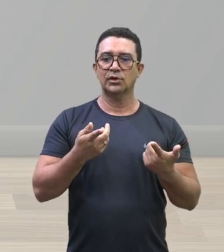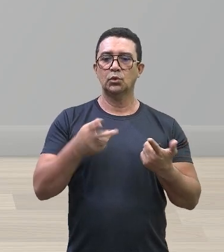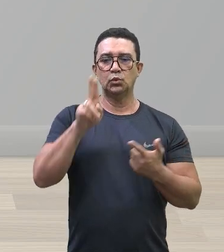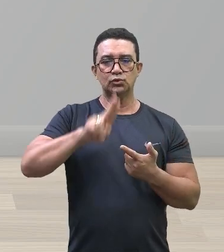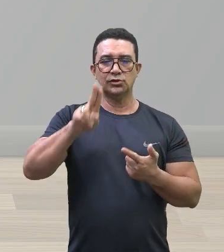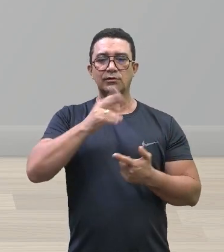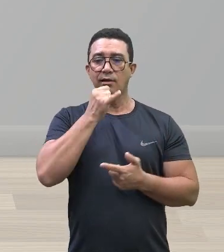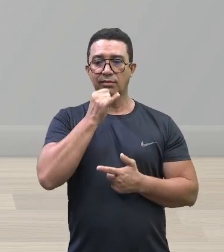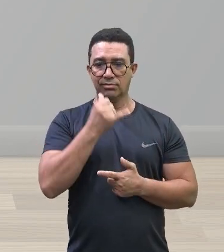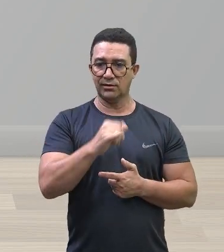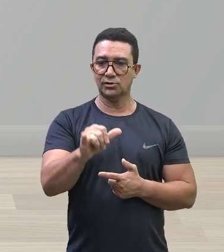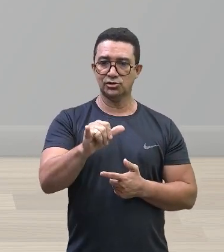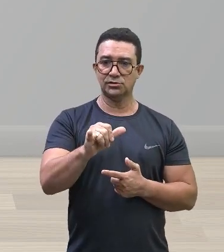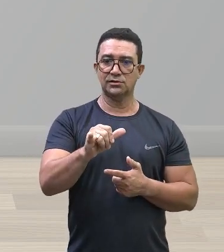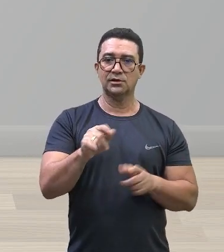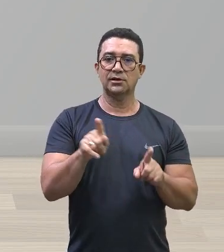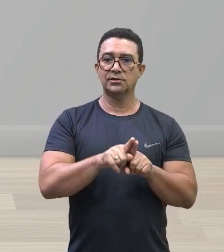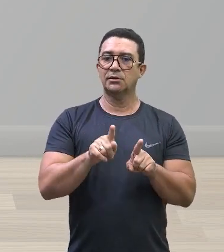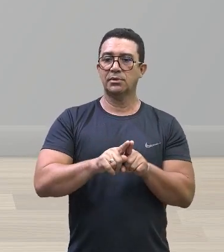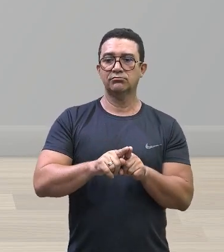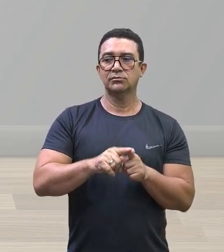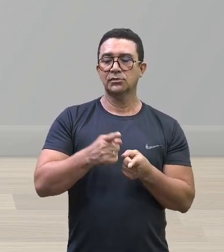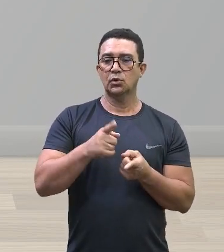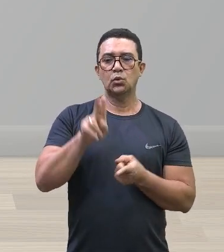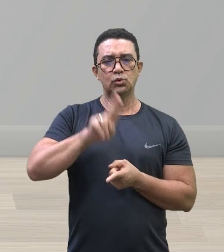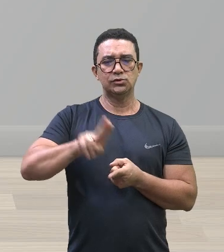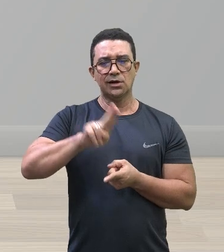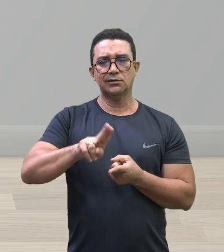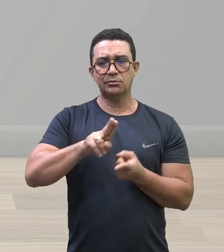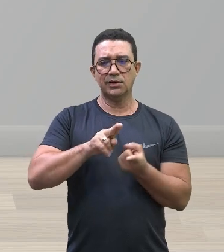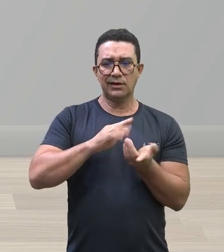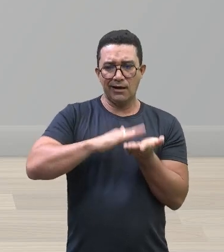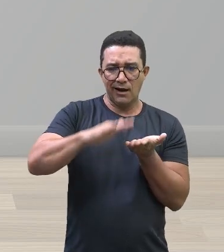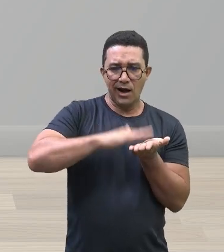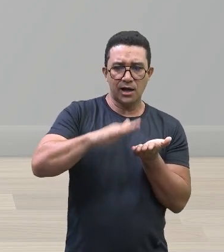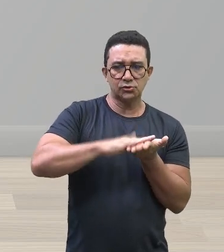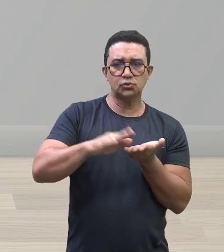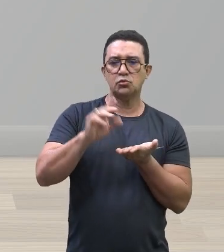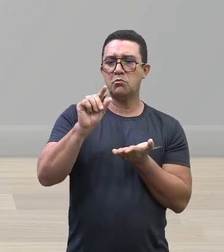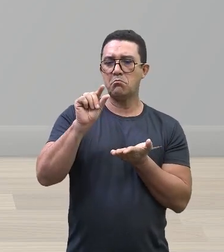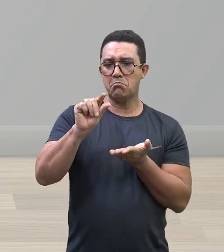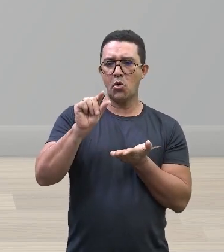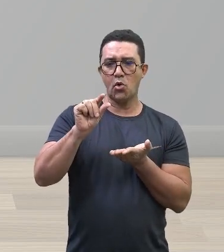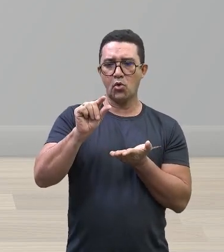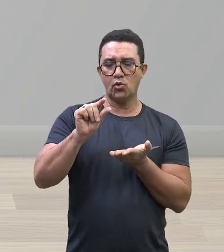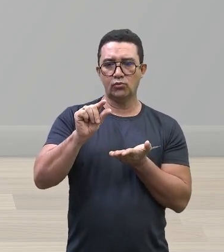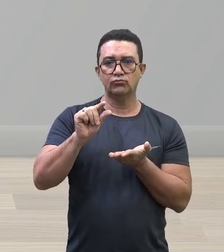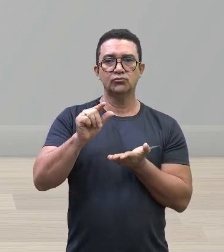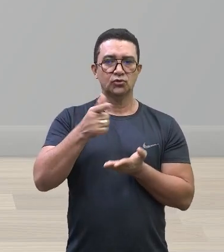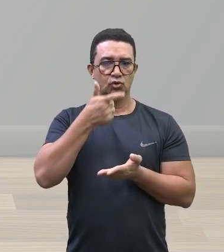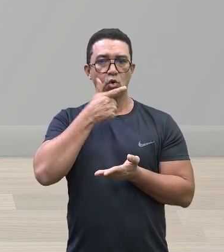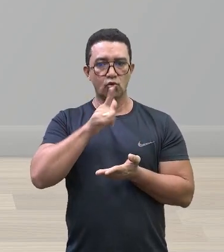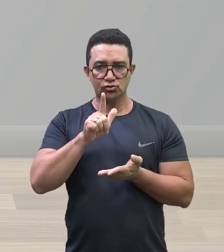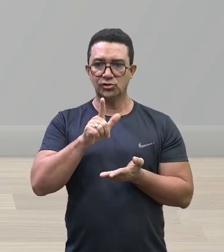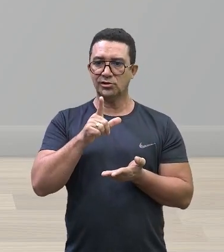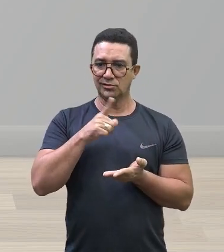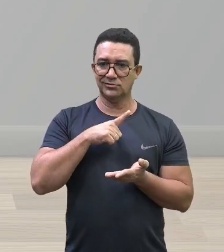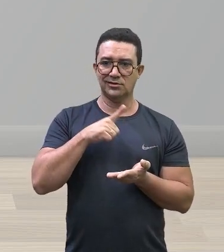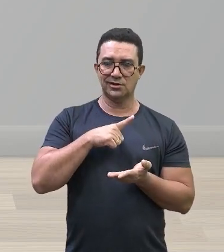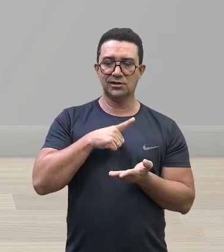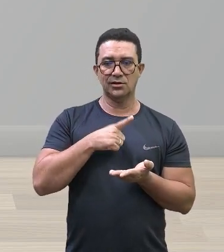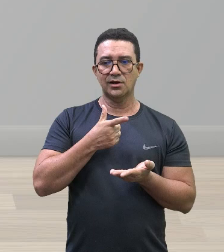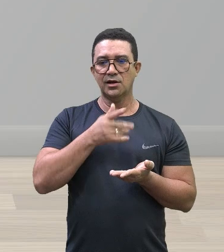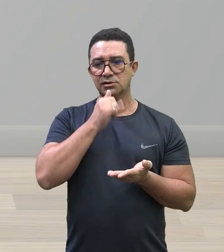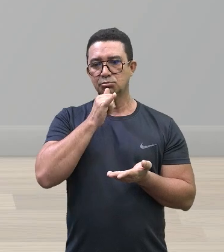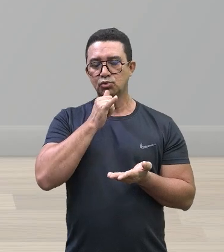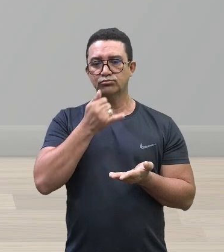que é empregada, utilizar um consumo pequeno, mas ter uma boa capacidade, conseguir produzir